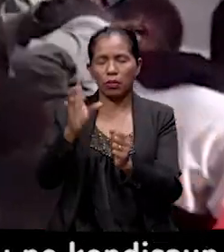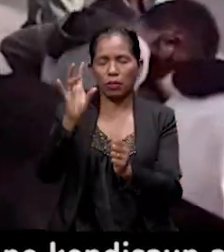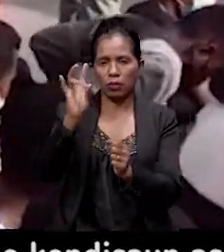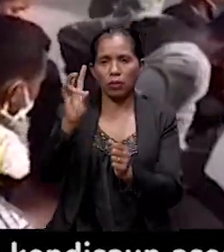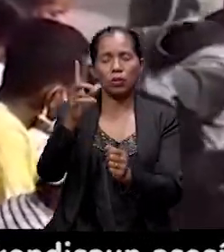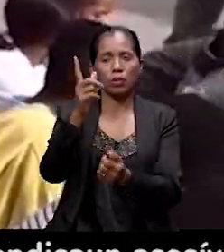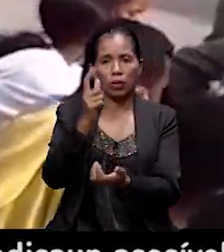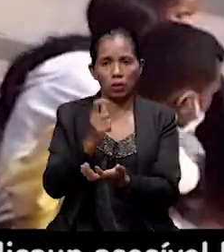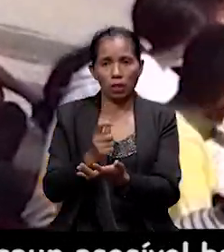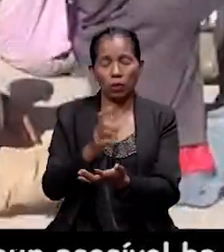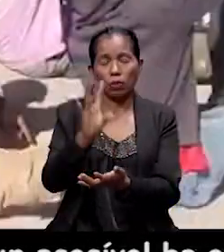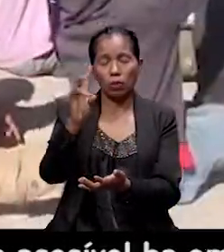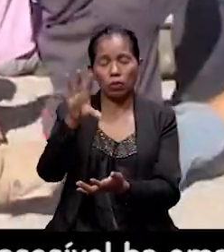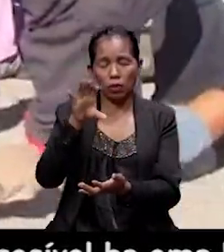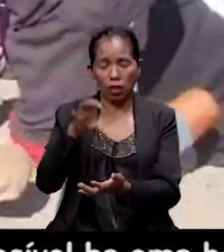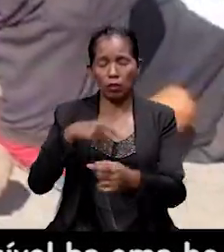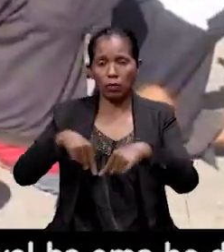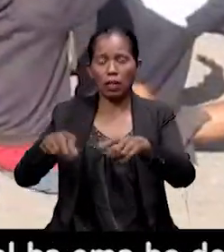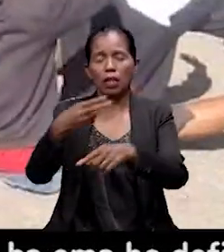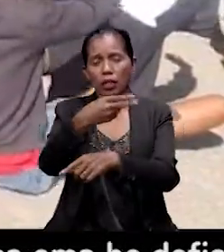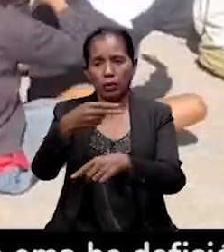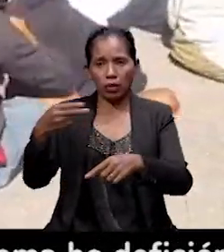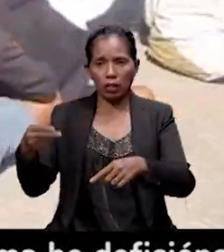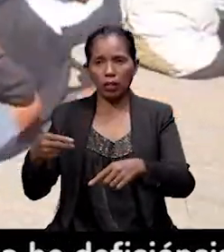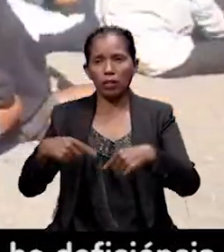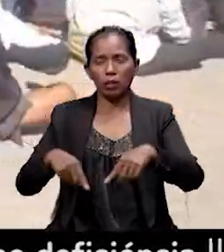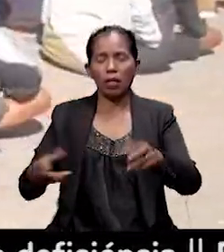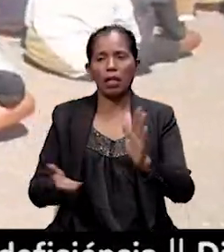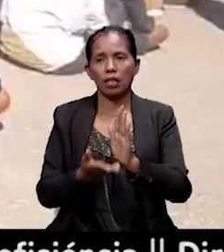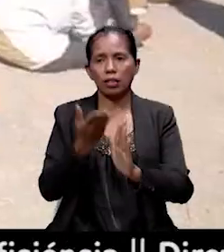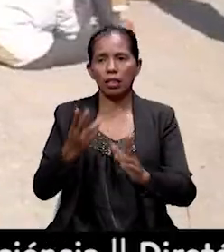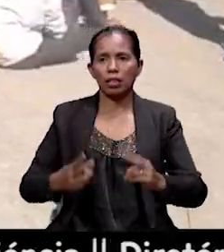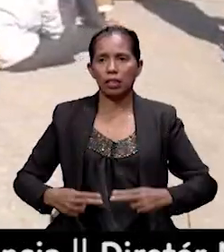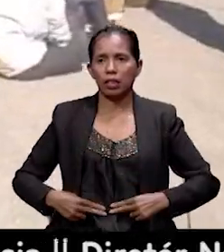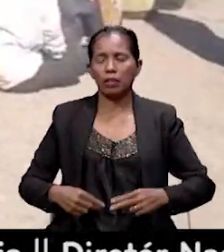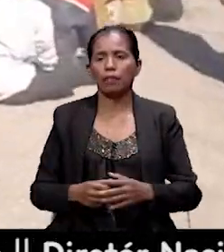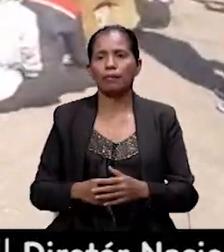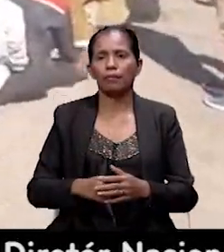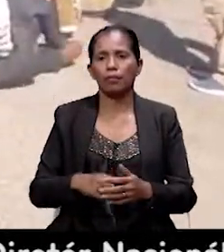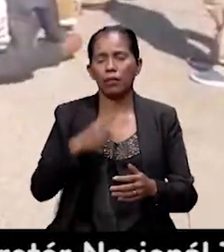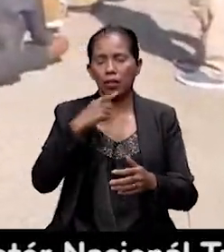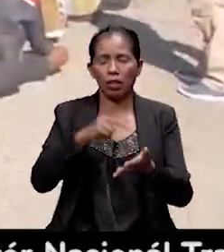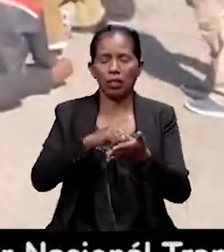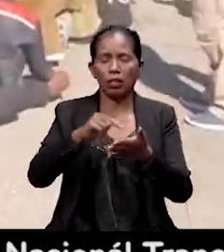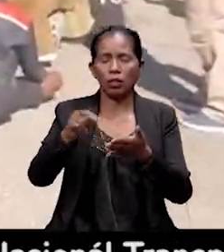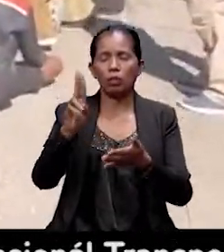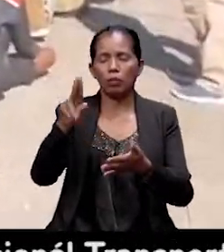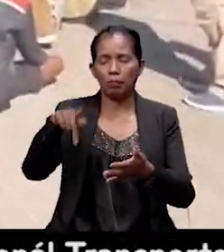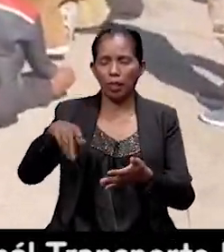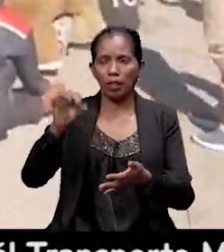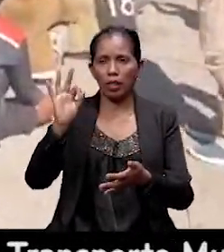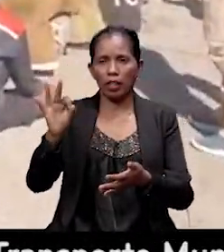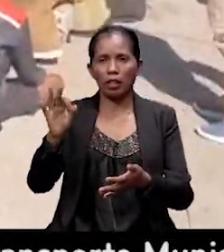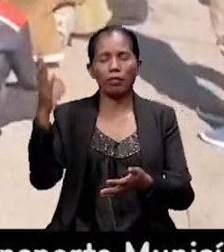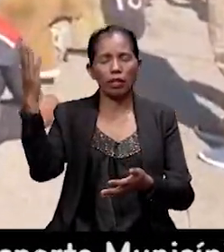liu, ilegalmente fronteira ba território Indonésia ho de bahasa esintu. Zong Almeida Hateten, número UPF nebe destacado e